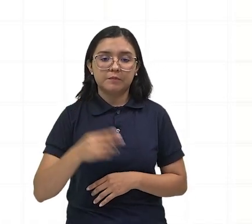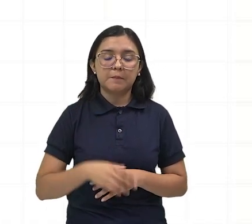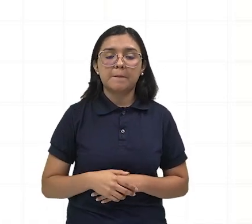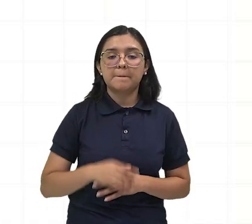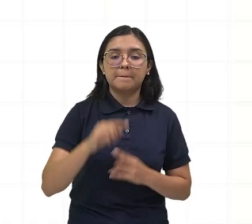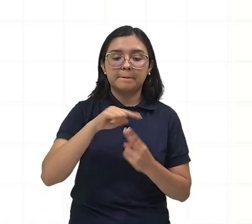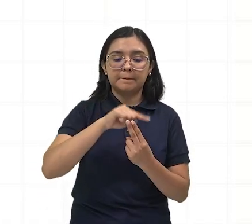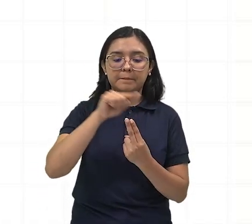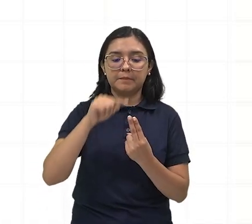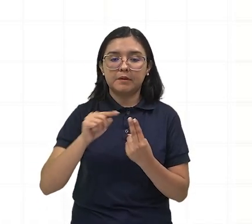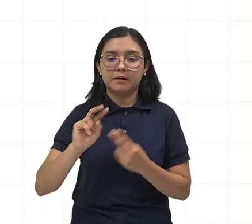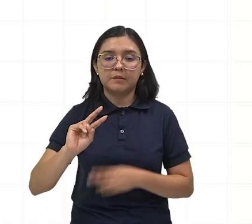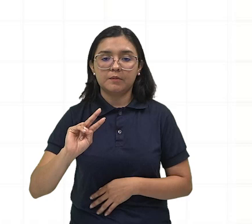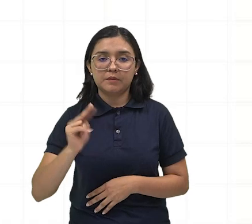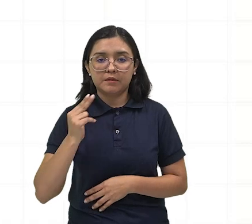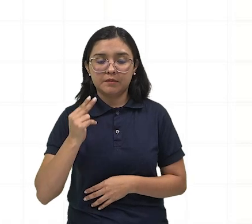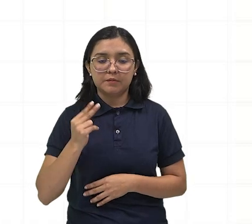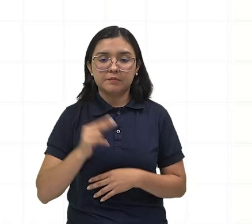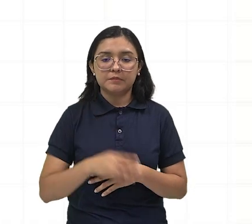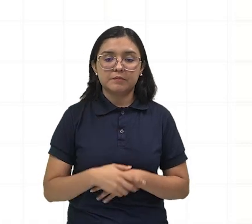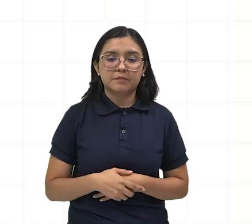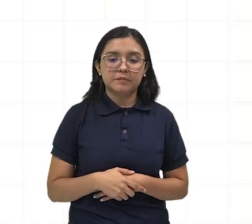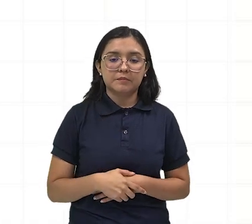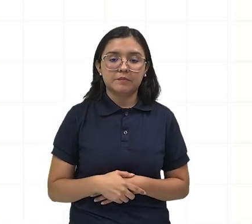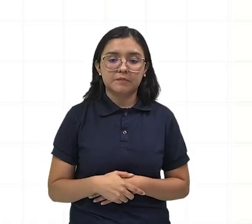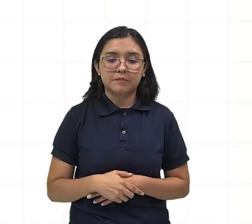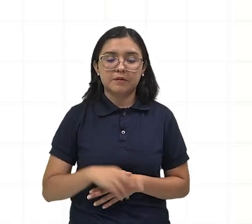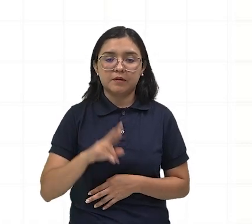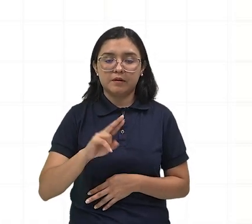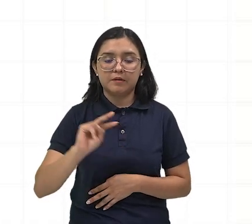πr ao quadrado.